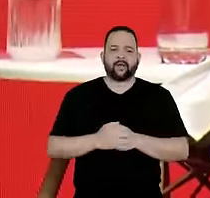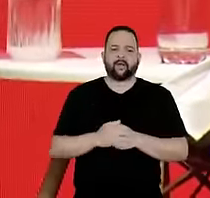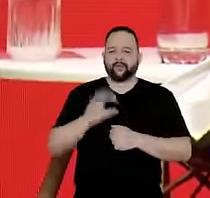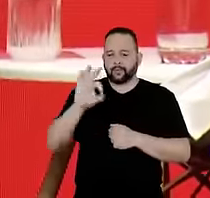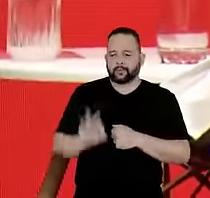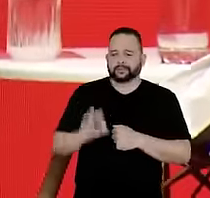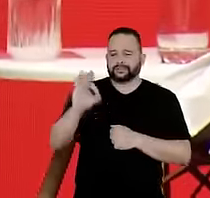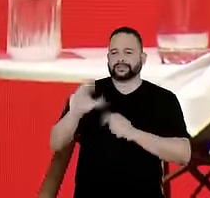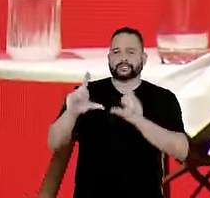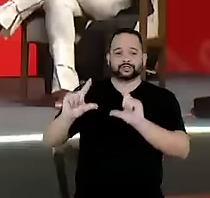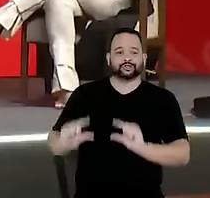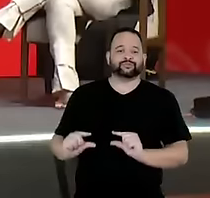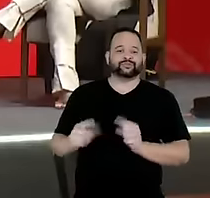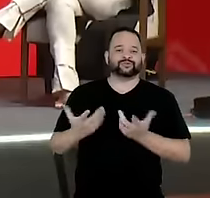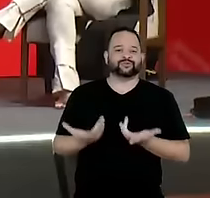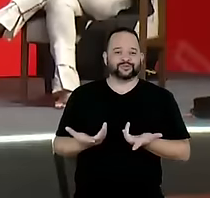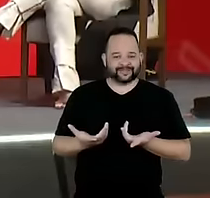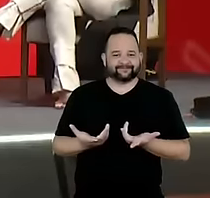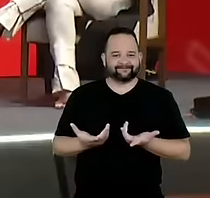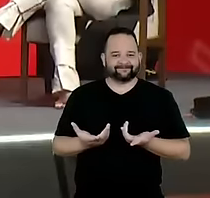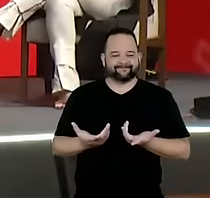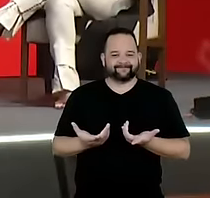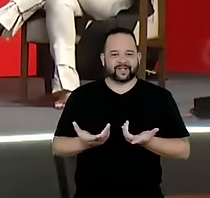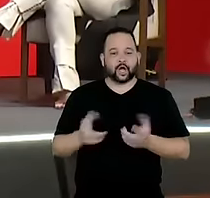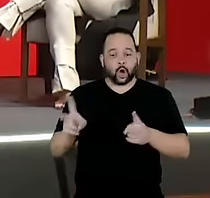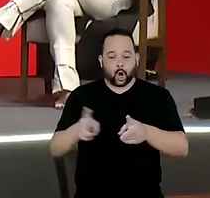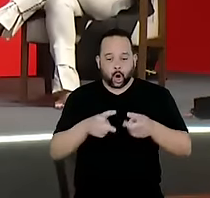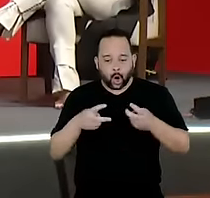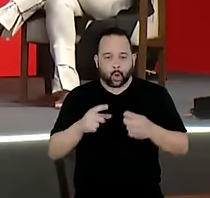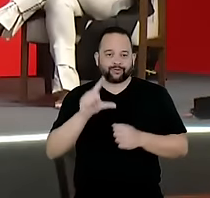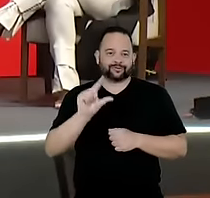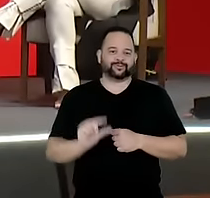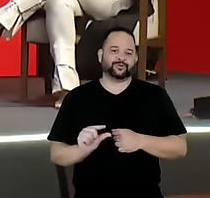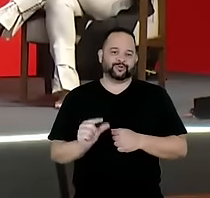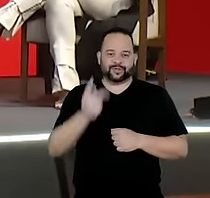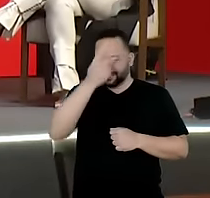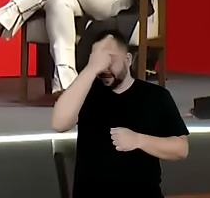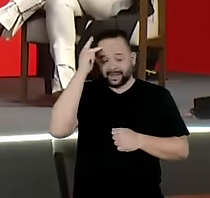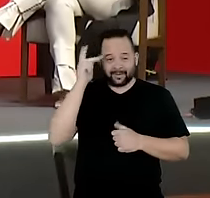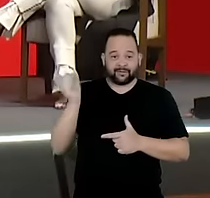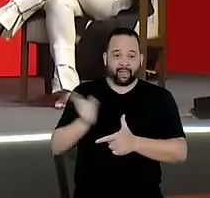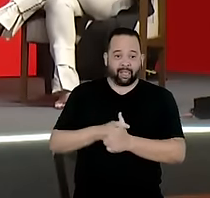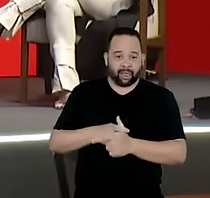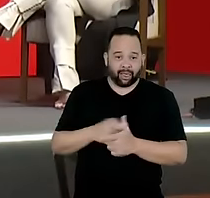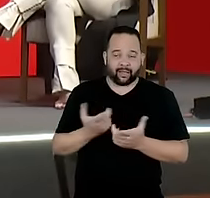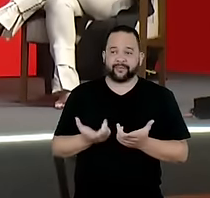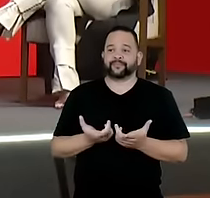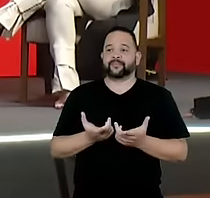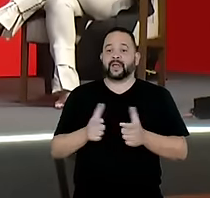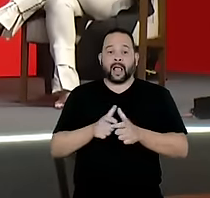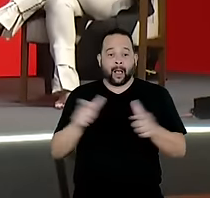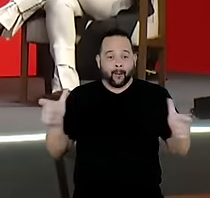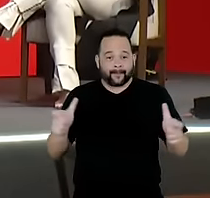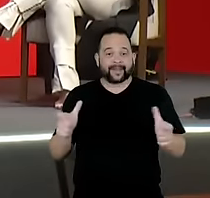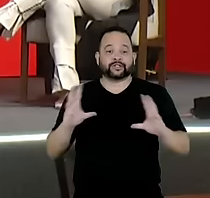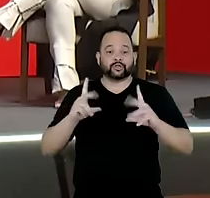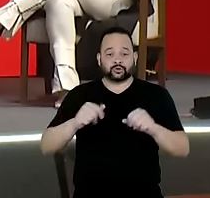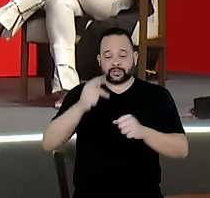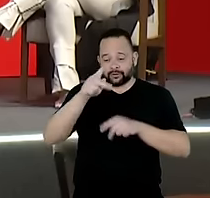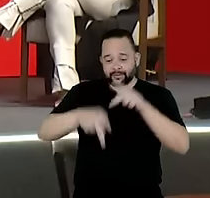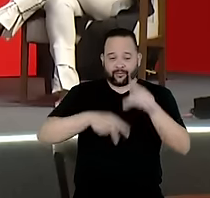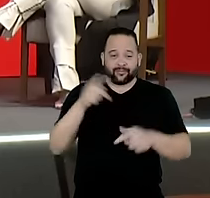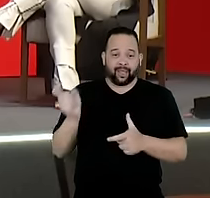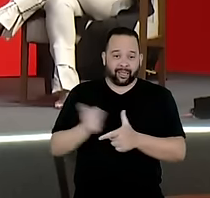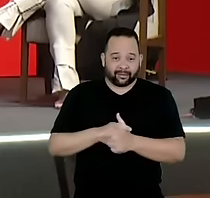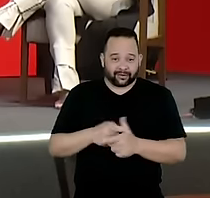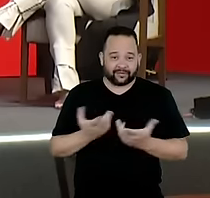sente o impacto da inflação o consumidor tá alavancado piorem na dim plencia todos esses efeitos fazem o juro subir e